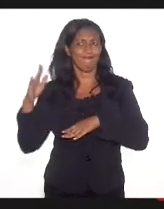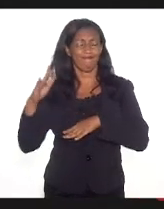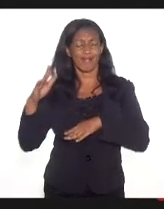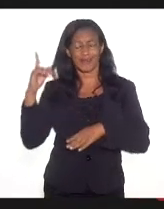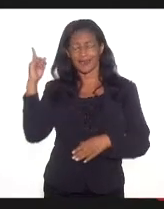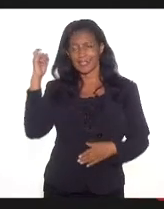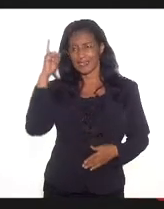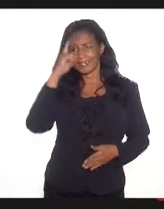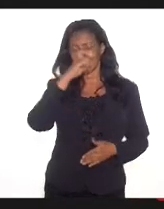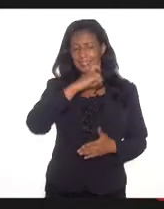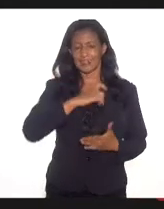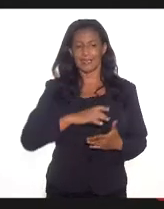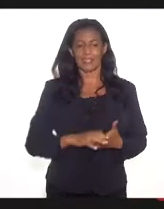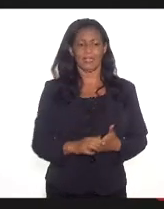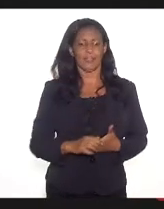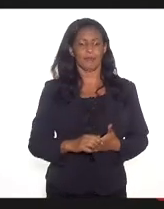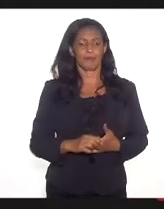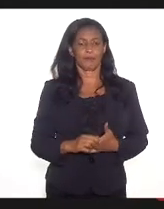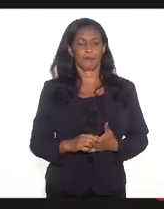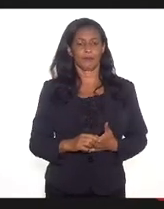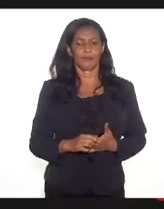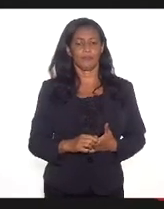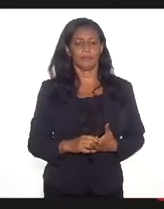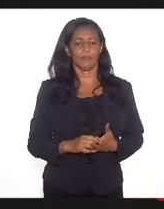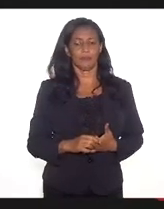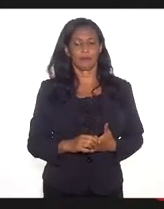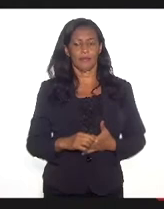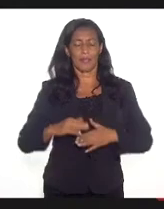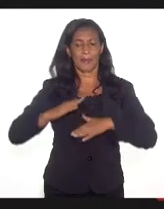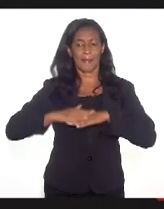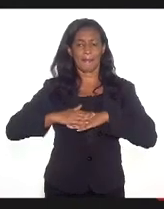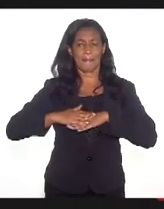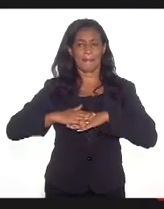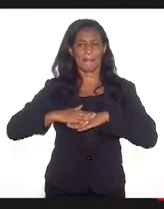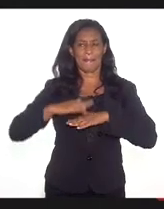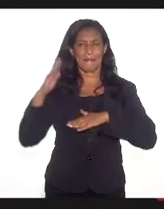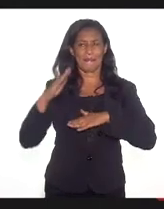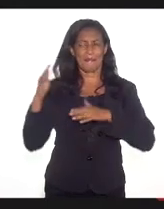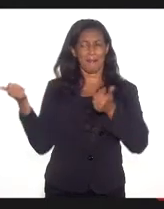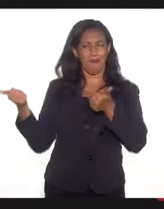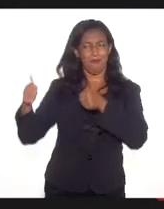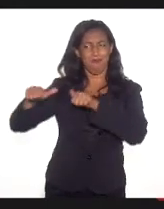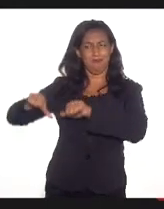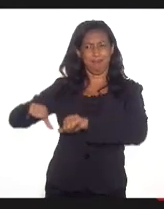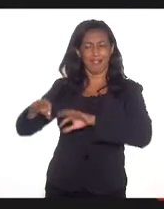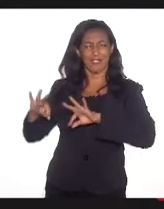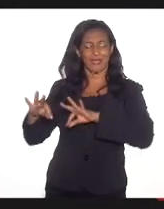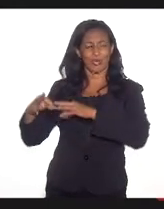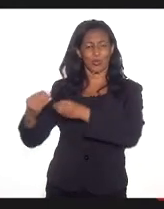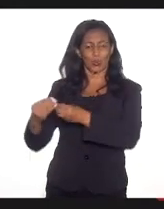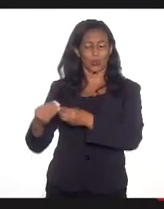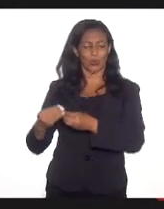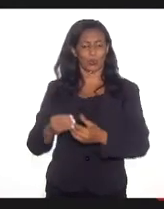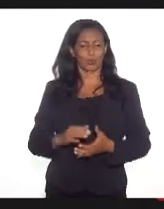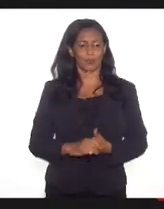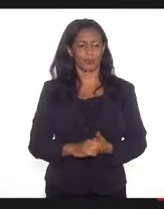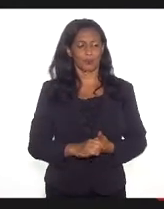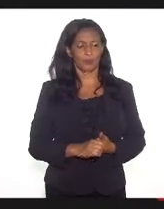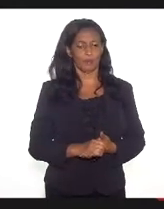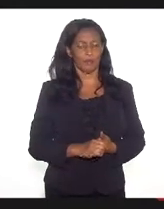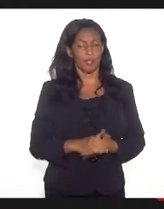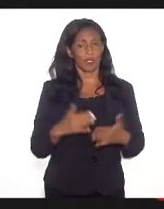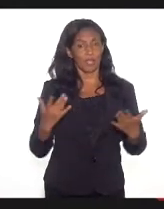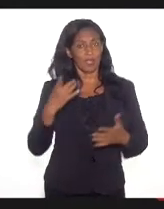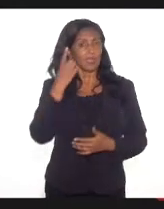Janeiro está na periferia metropolitana do Rio que é a mais precária de todas as periferias de capitais do Sul e Sudeste e aí deputada